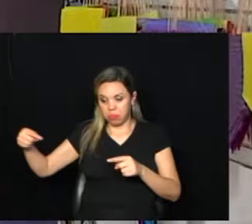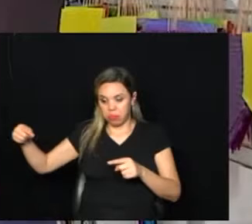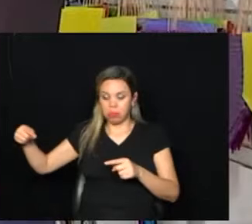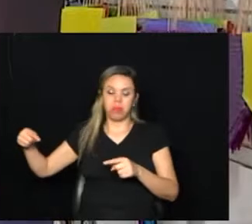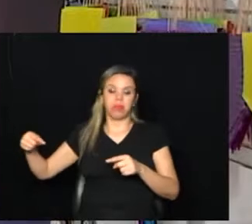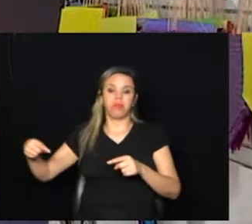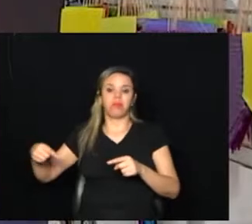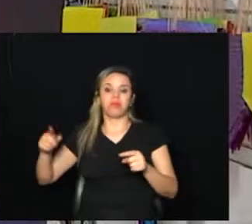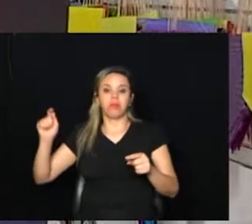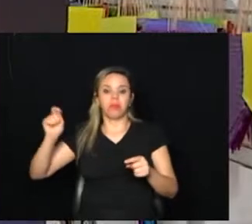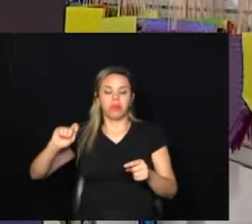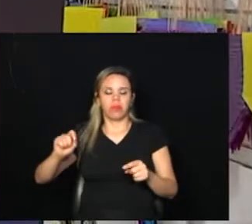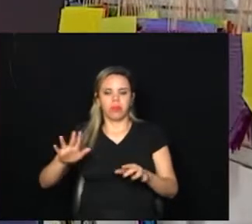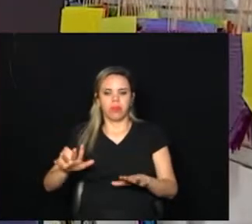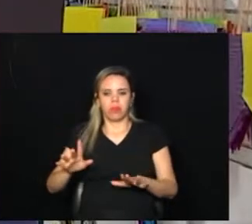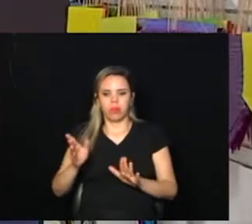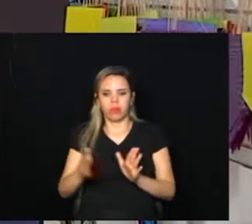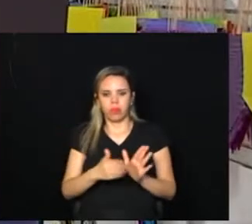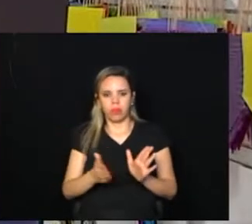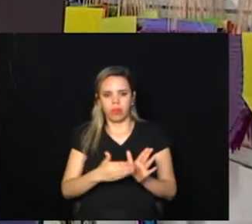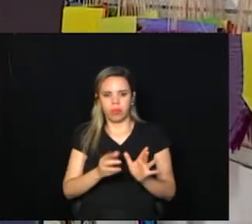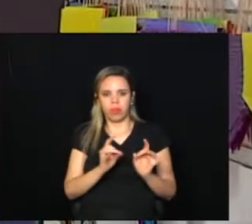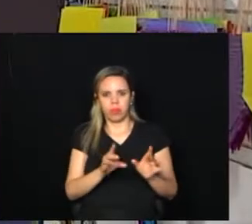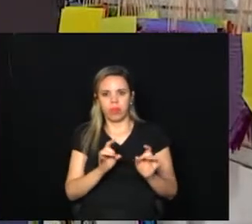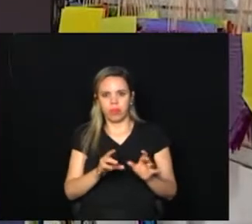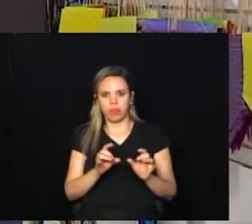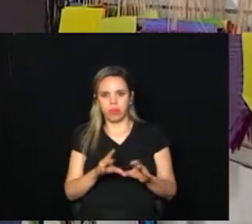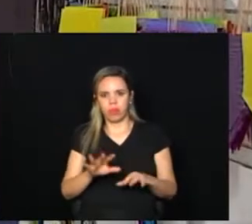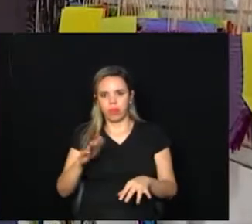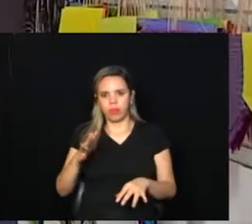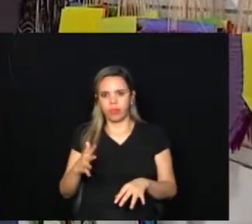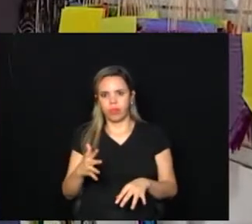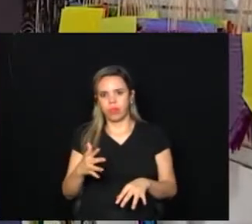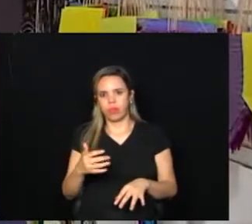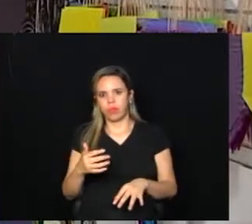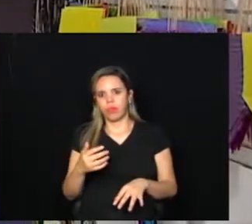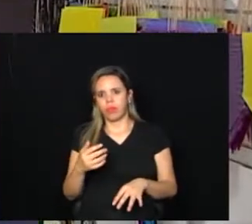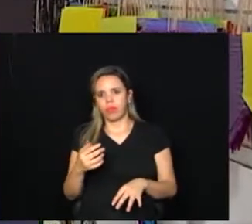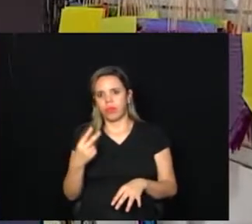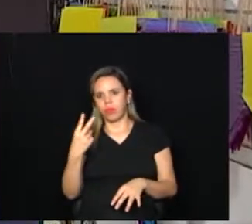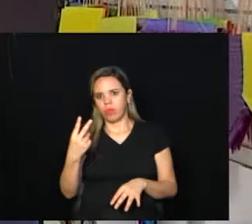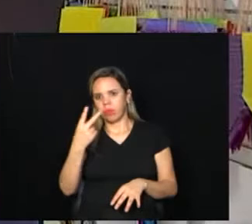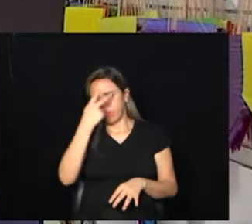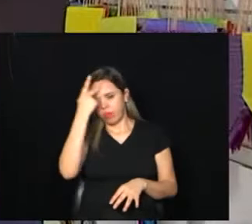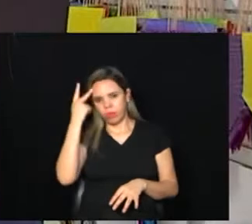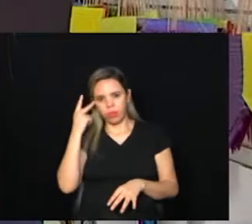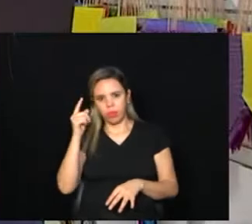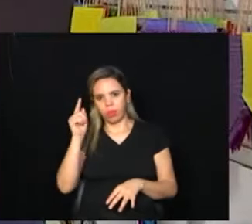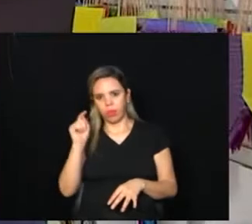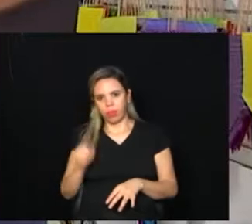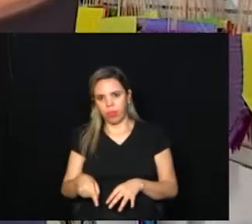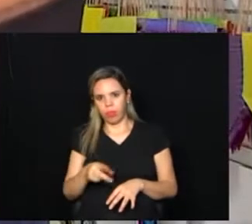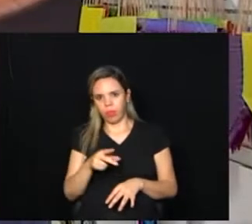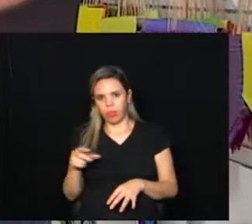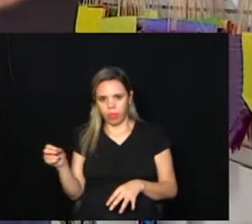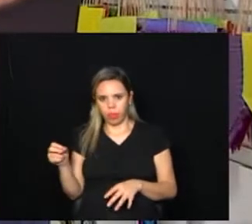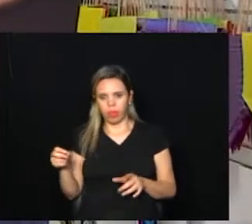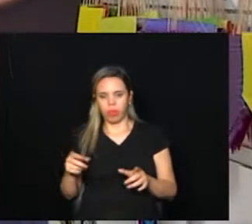prontinho. Só que na produção para venda, é na média de cada duas pessoas fazer 1.200 pipas por